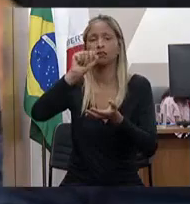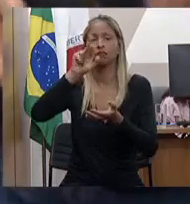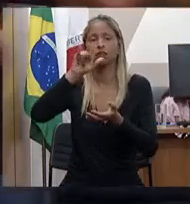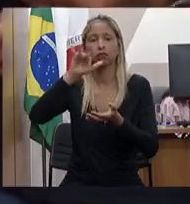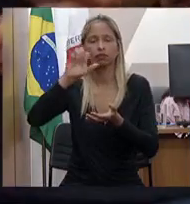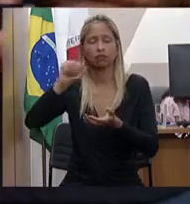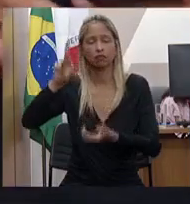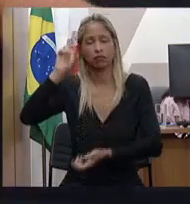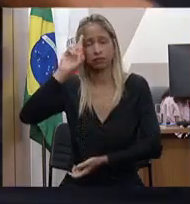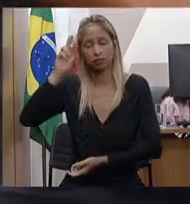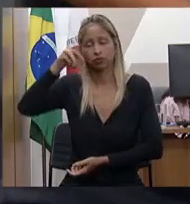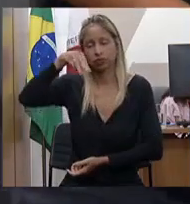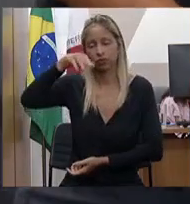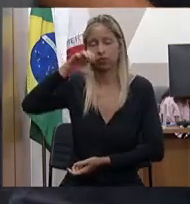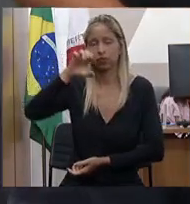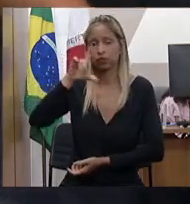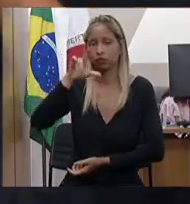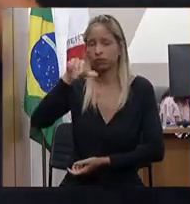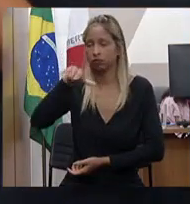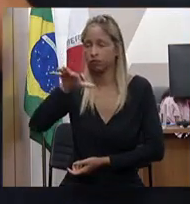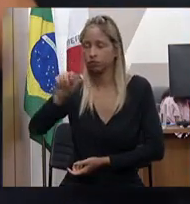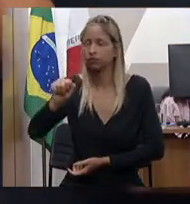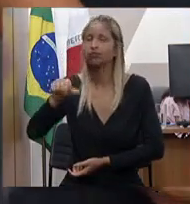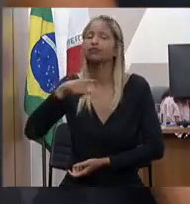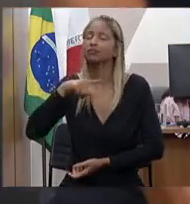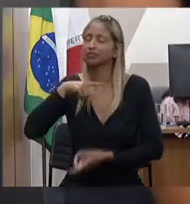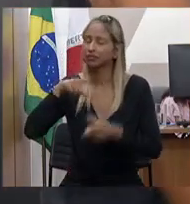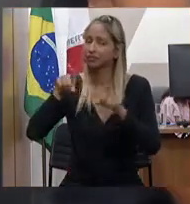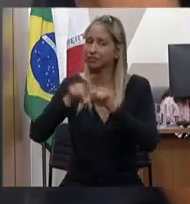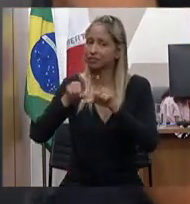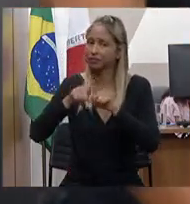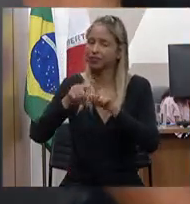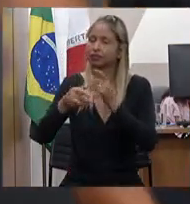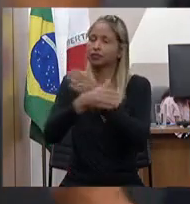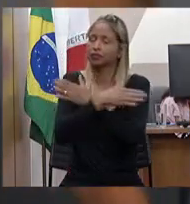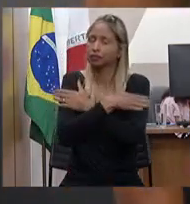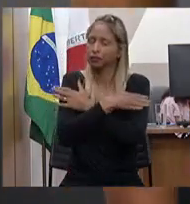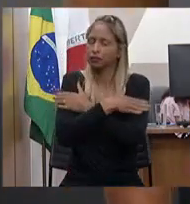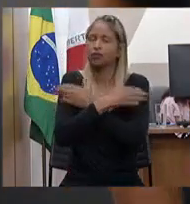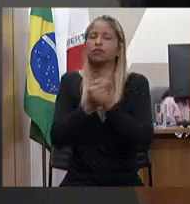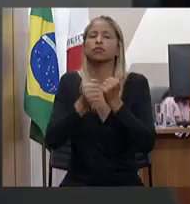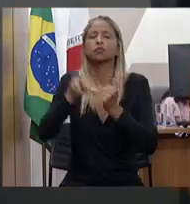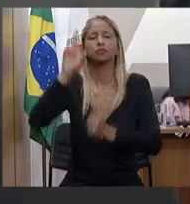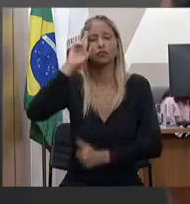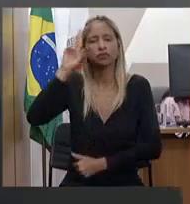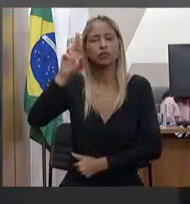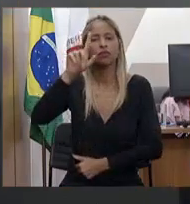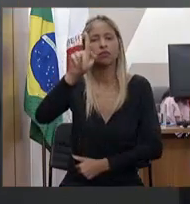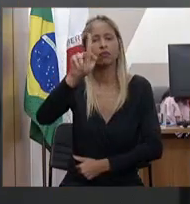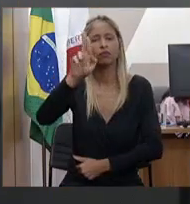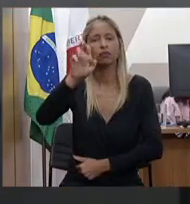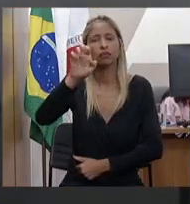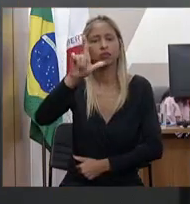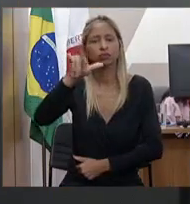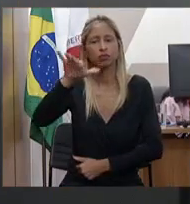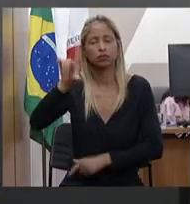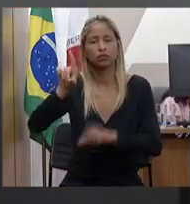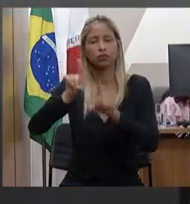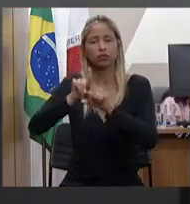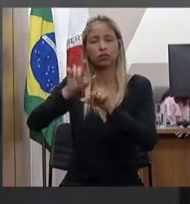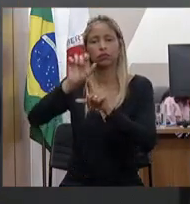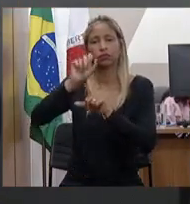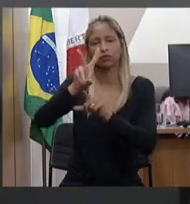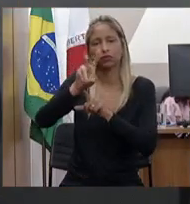Doutora Melina ao qual estender também os meus abraços ao Doutor Geraldo imediato seu colega Dr